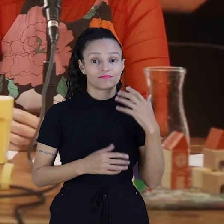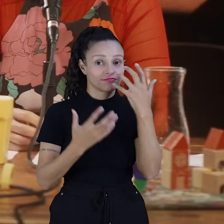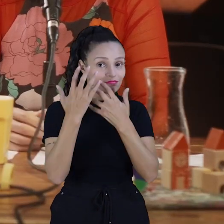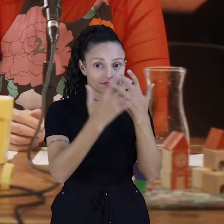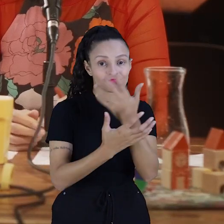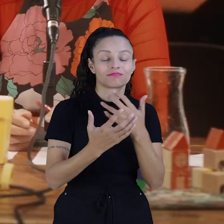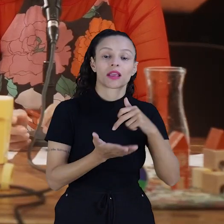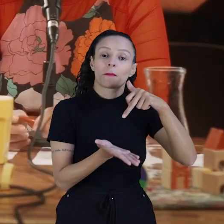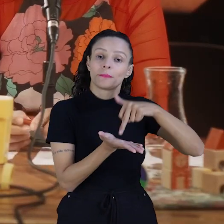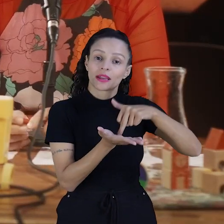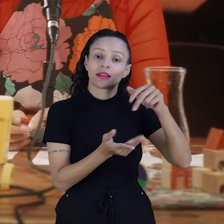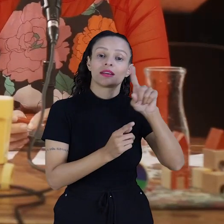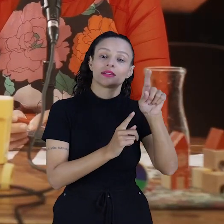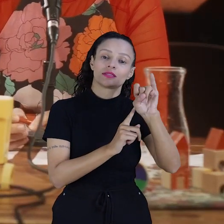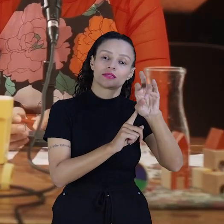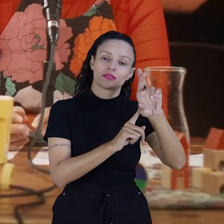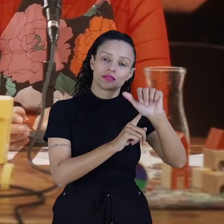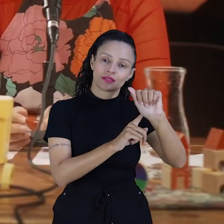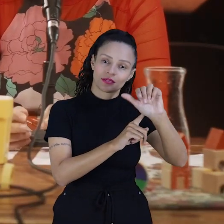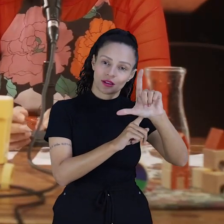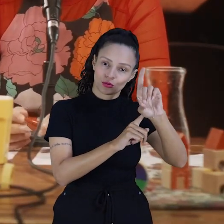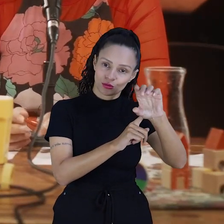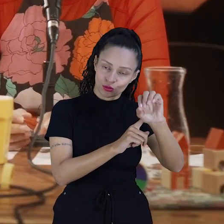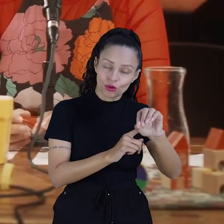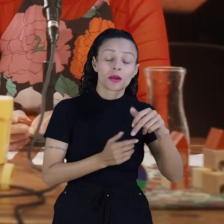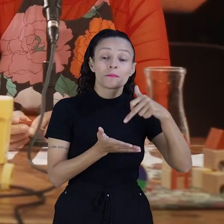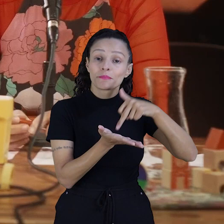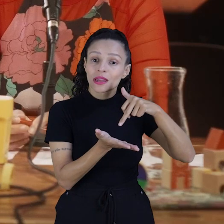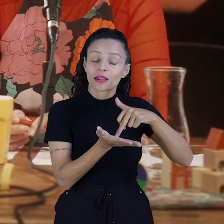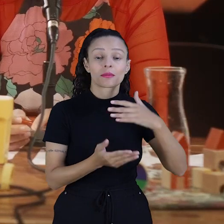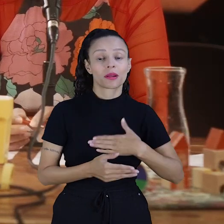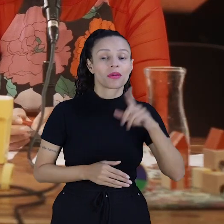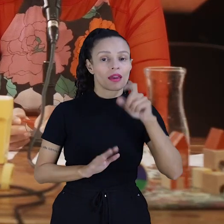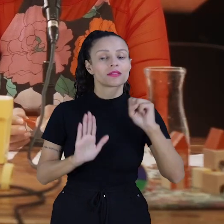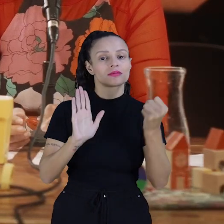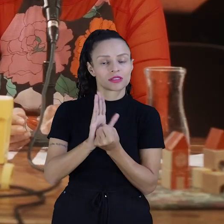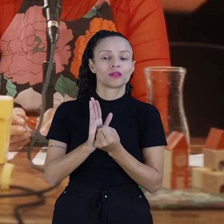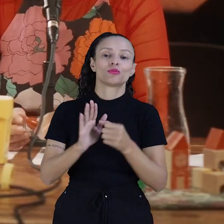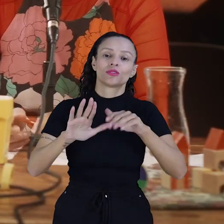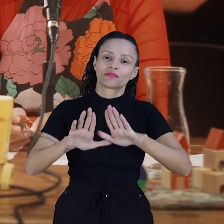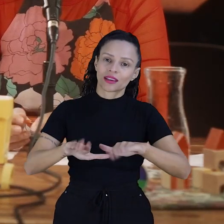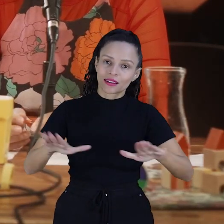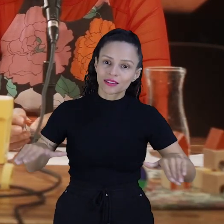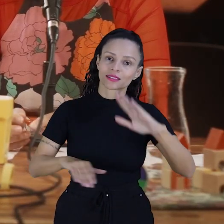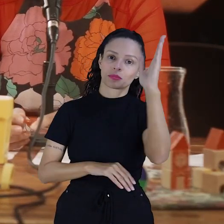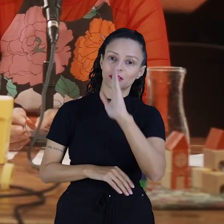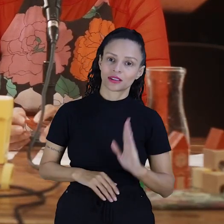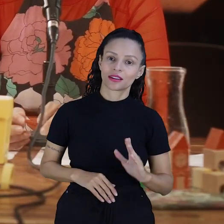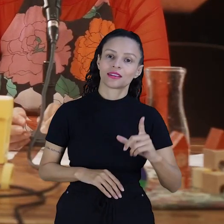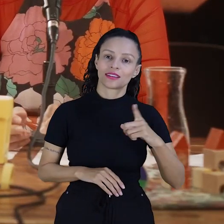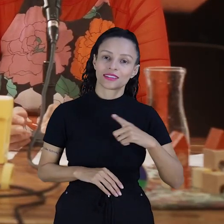pelo Pererê do Ziraldo, né? Porque eu tinha as revistinhas todas. E o Pererê, para mim, é o símbolo da criança